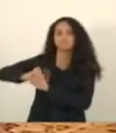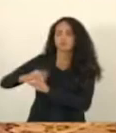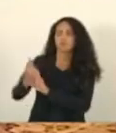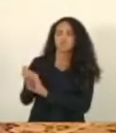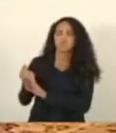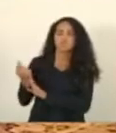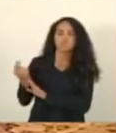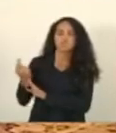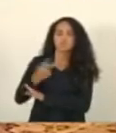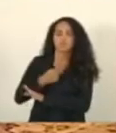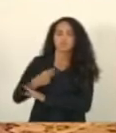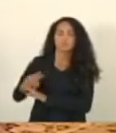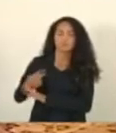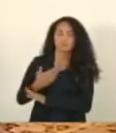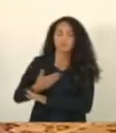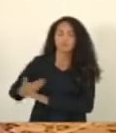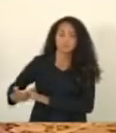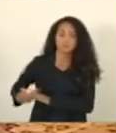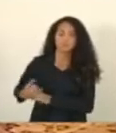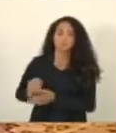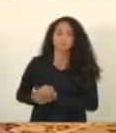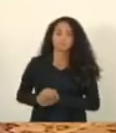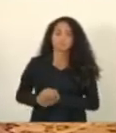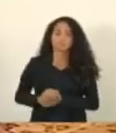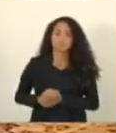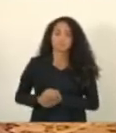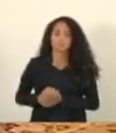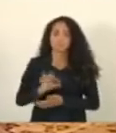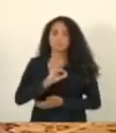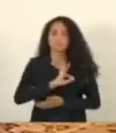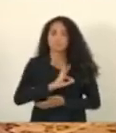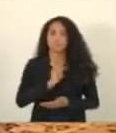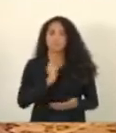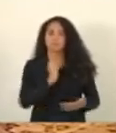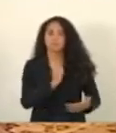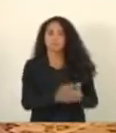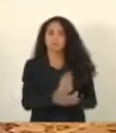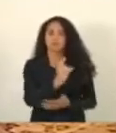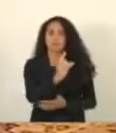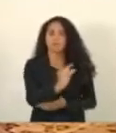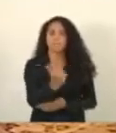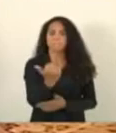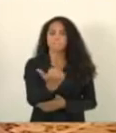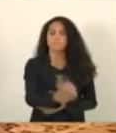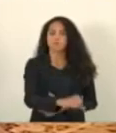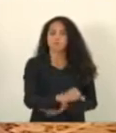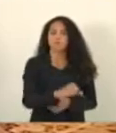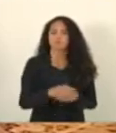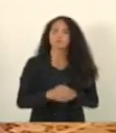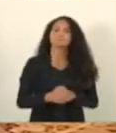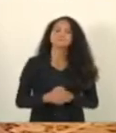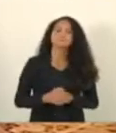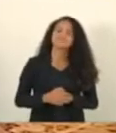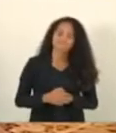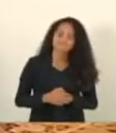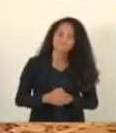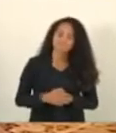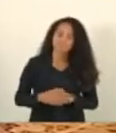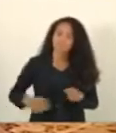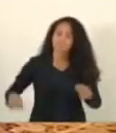público. Primeiro porque remunera muito mal os policiais, é o pior patamar salarial.